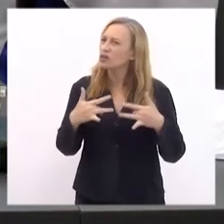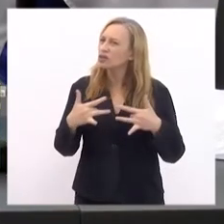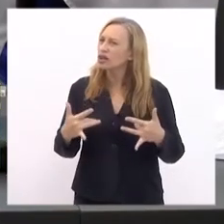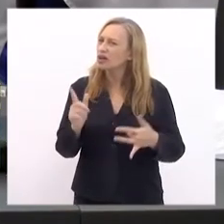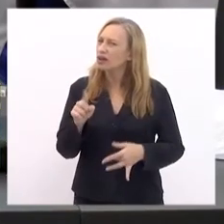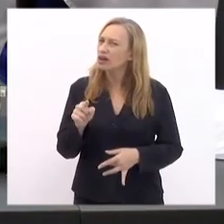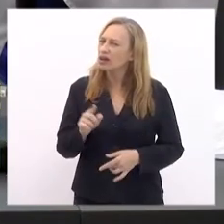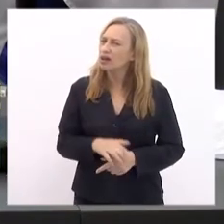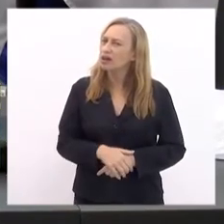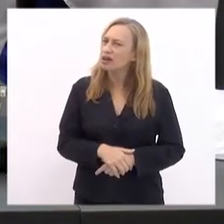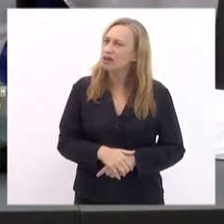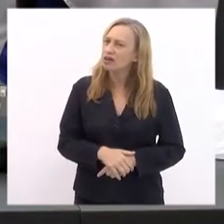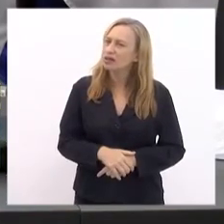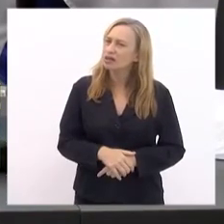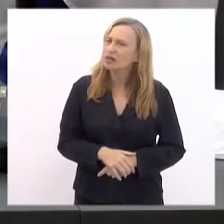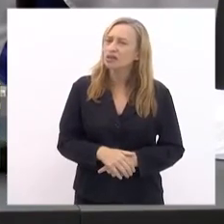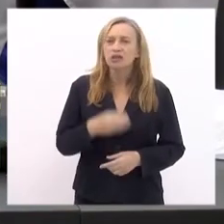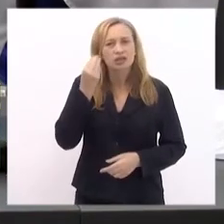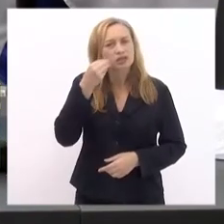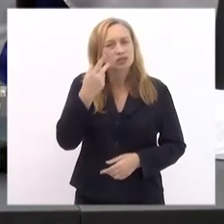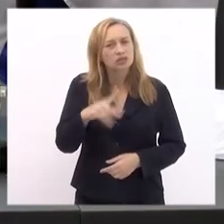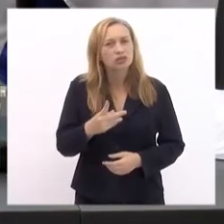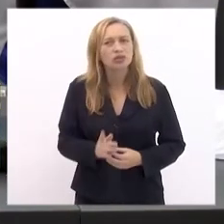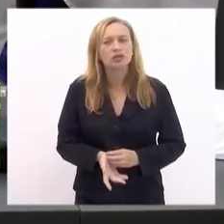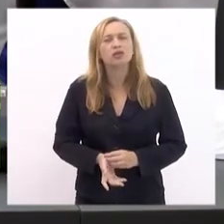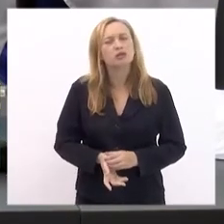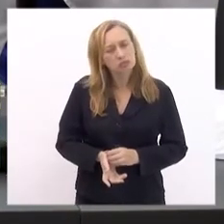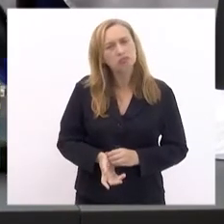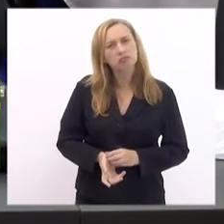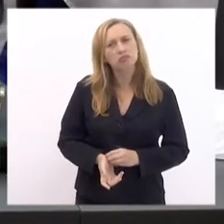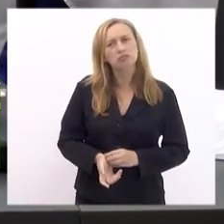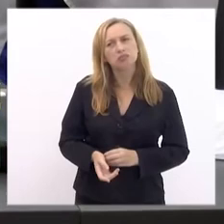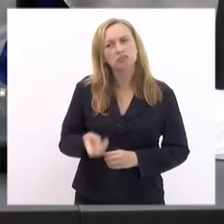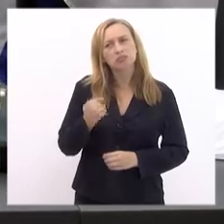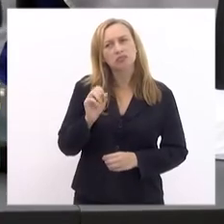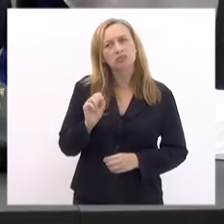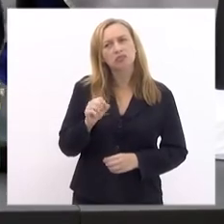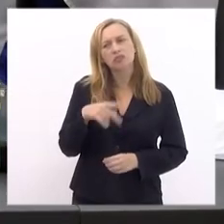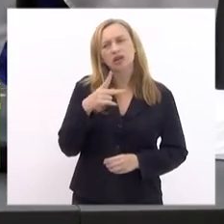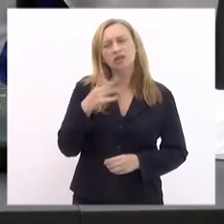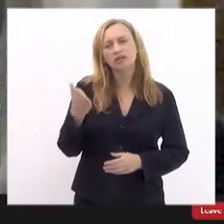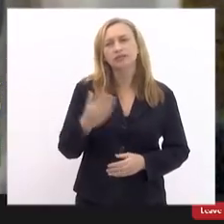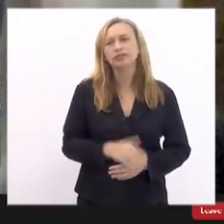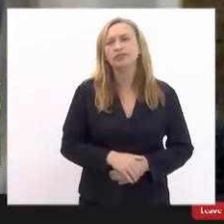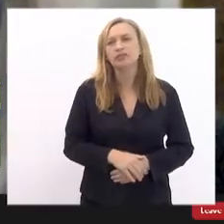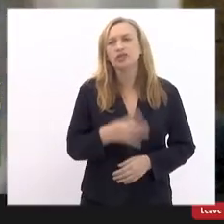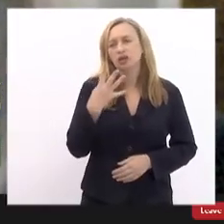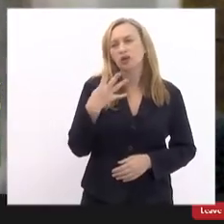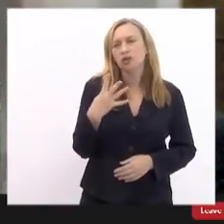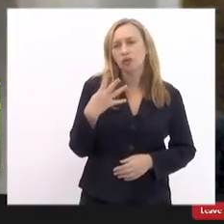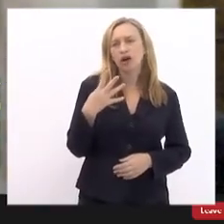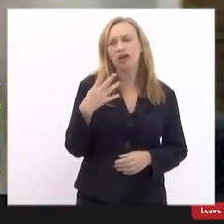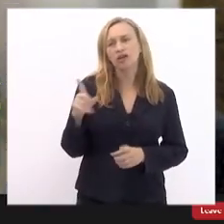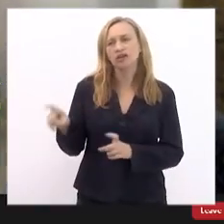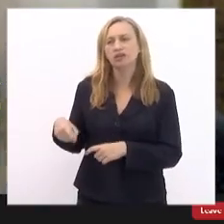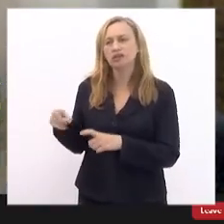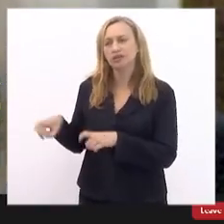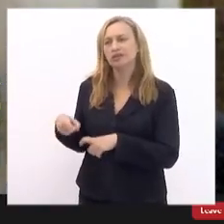Nilza? Essa experiência um de minuto. Vocês. Por favor. Um minuto. Quatro agricultores do